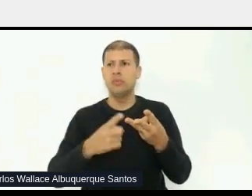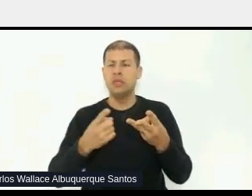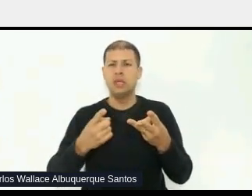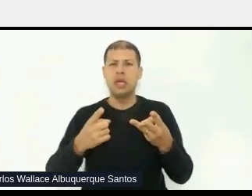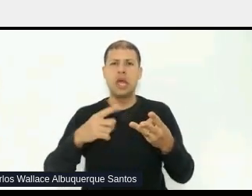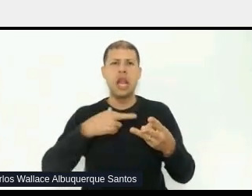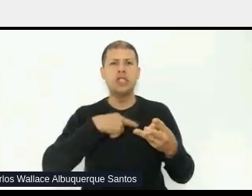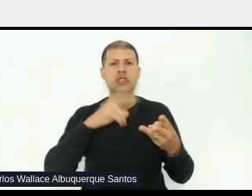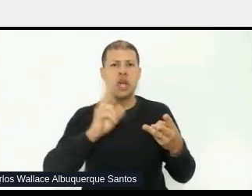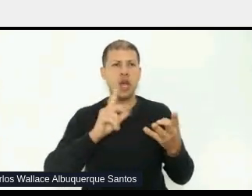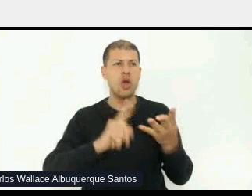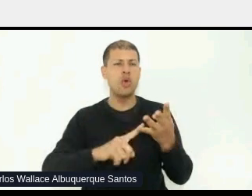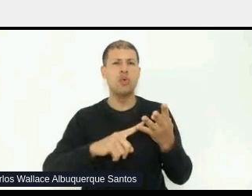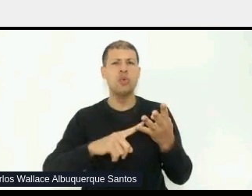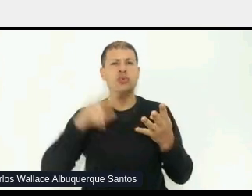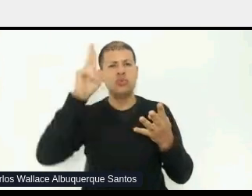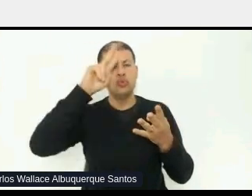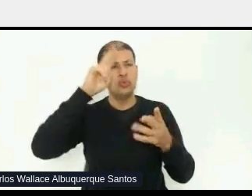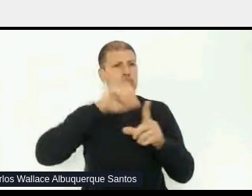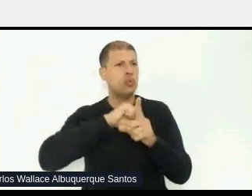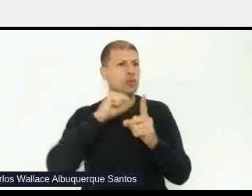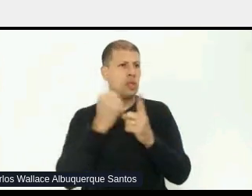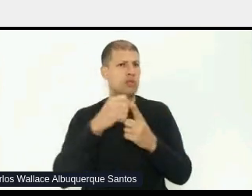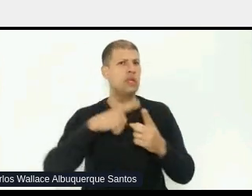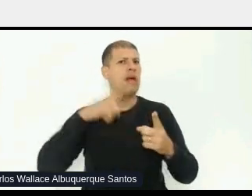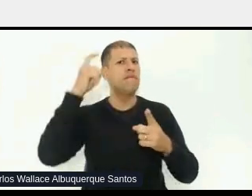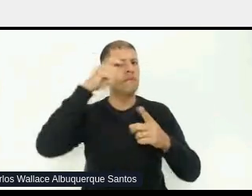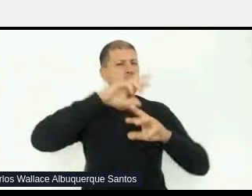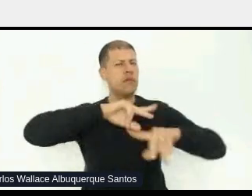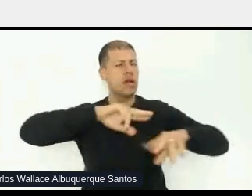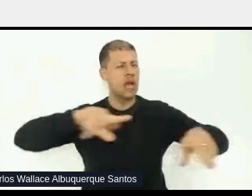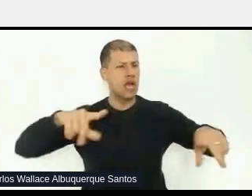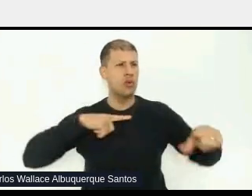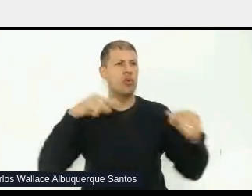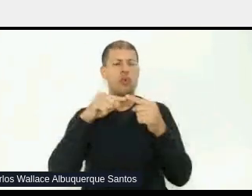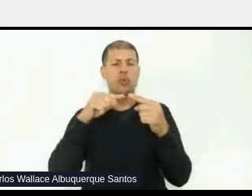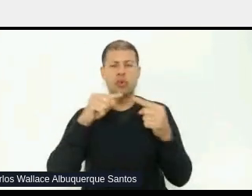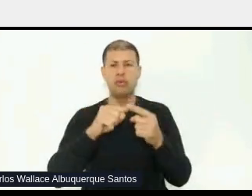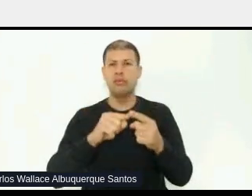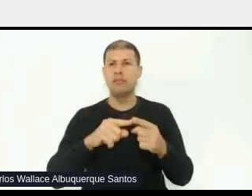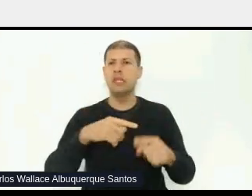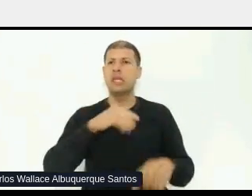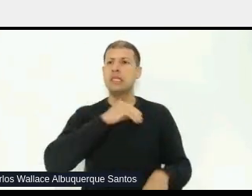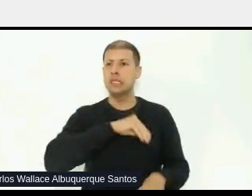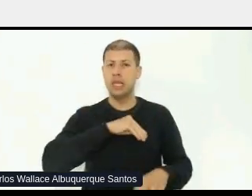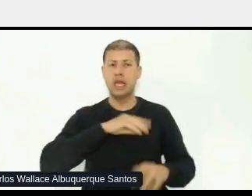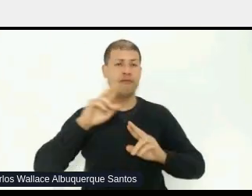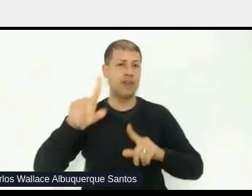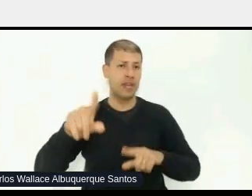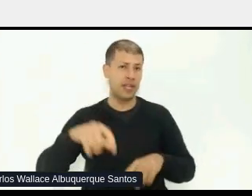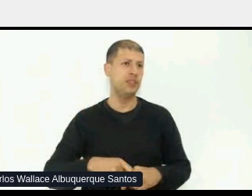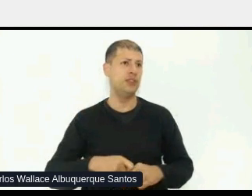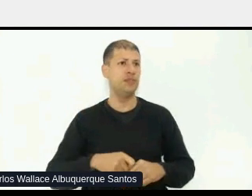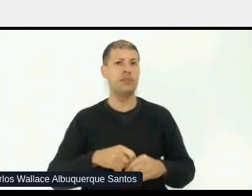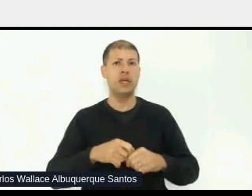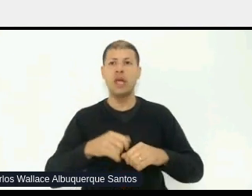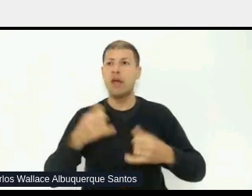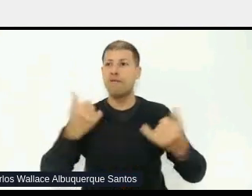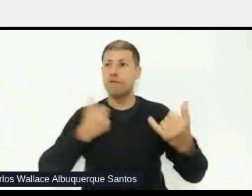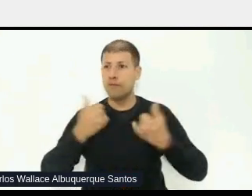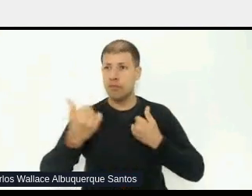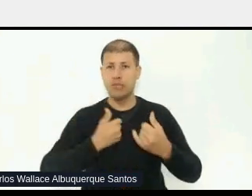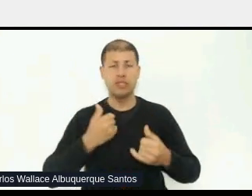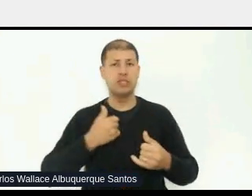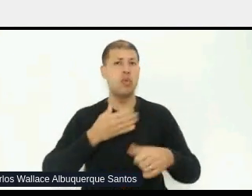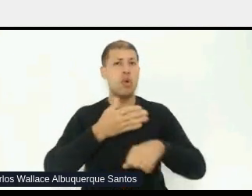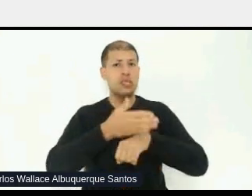diversos desafios cada um desses grupos que estão muito conectados com diferença salarial, acesso à informação e oportunidades,